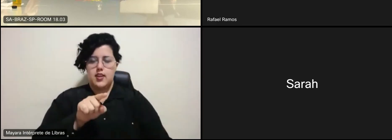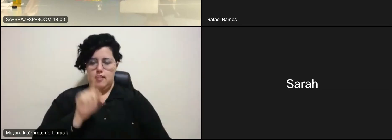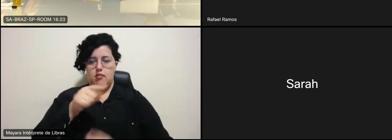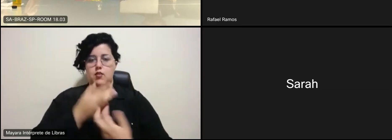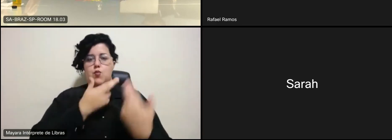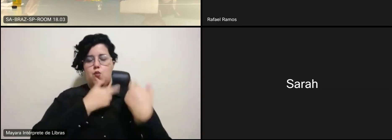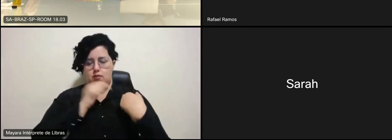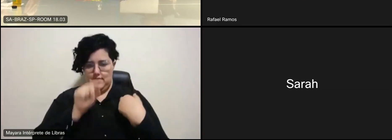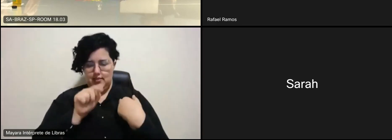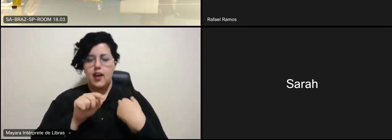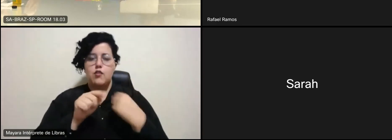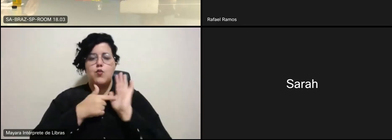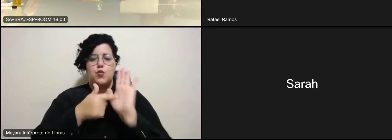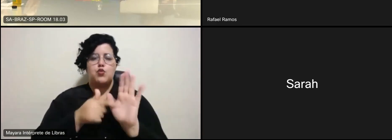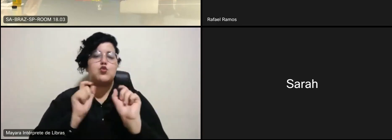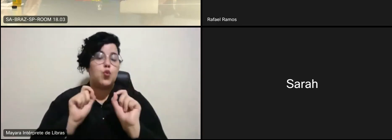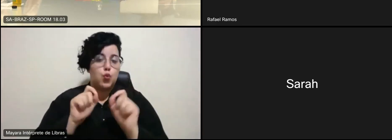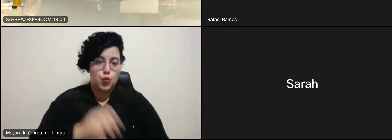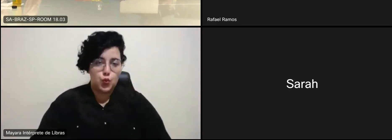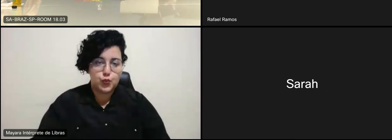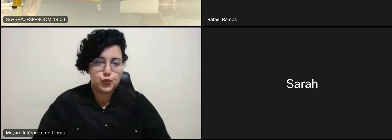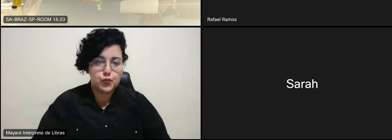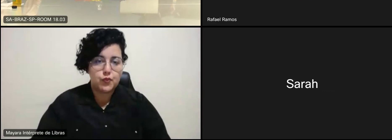me mandou a questão